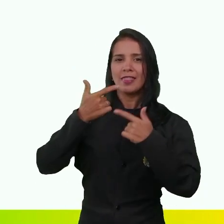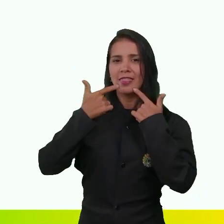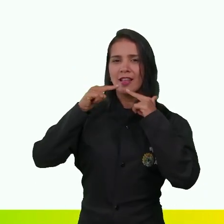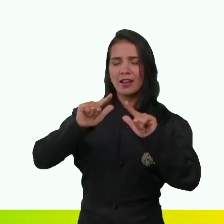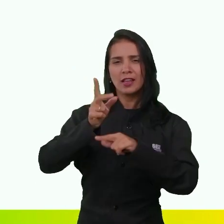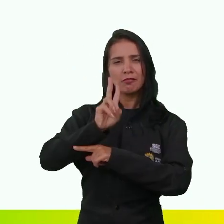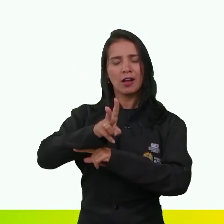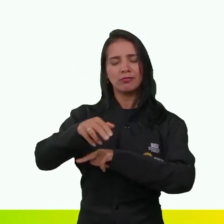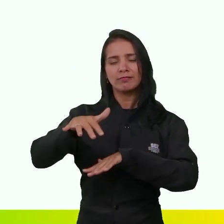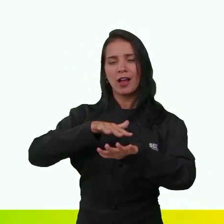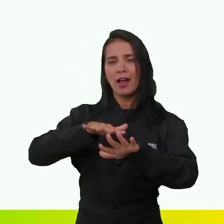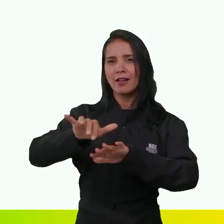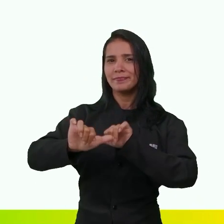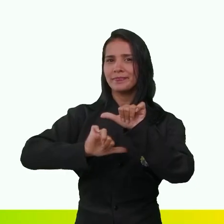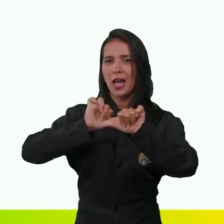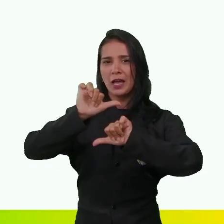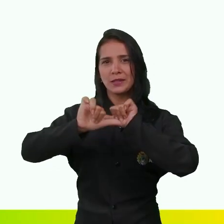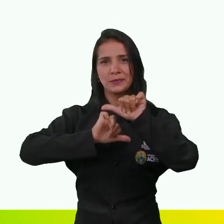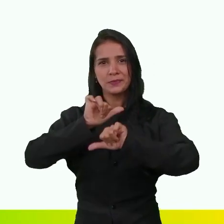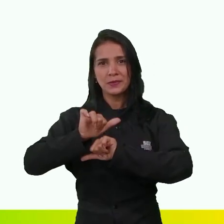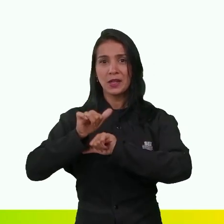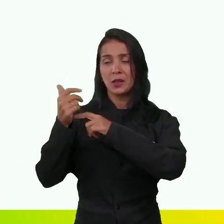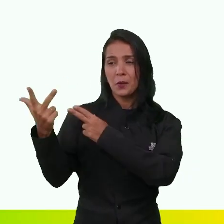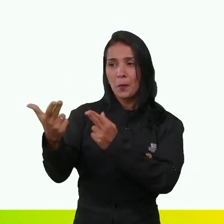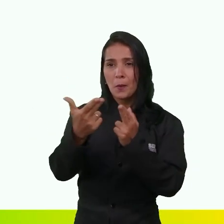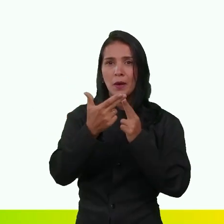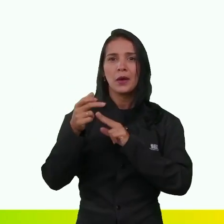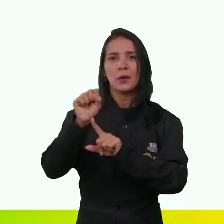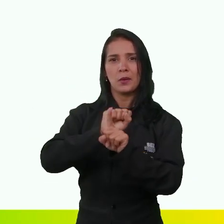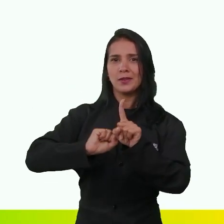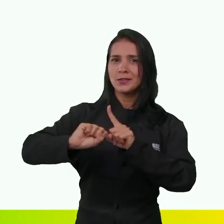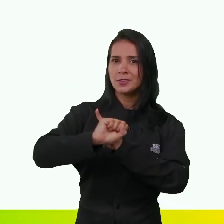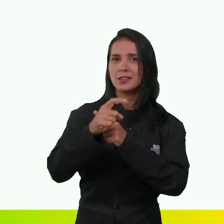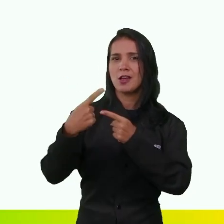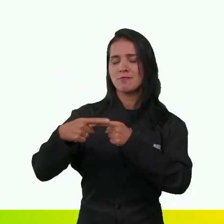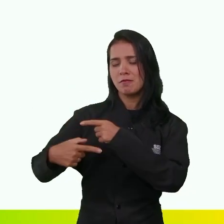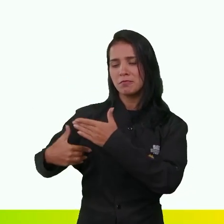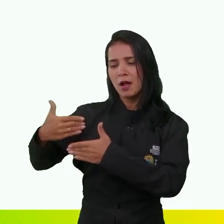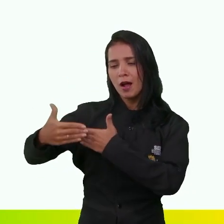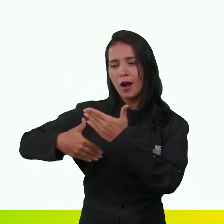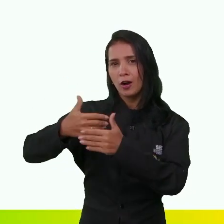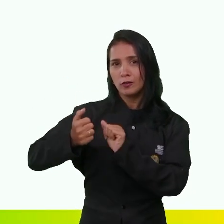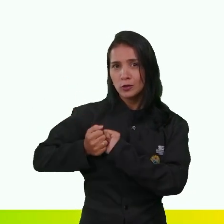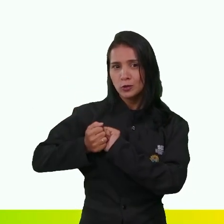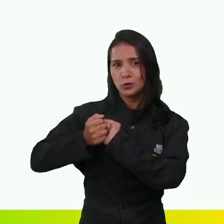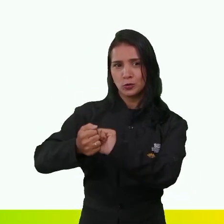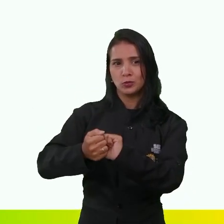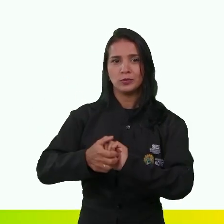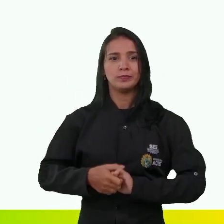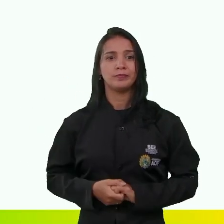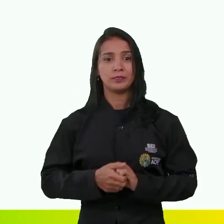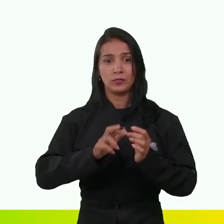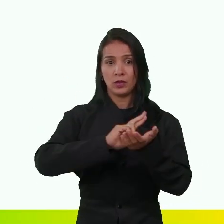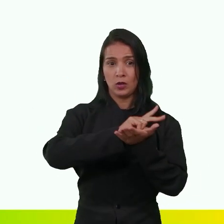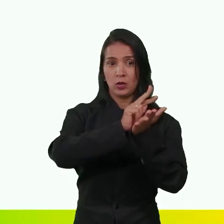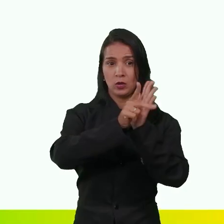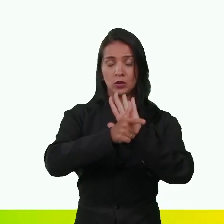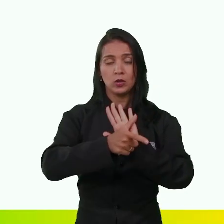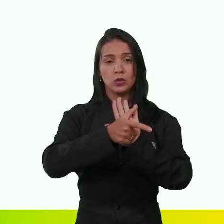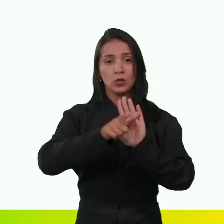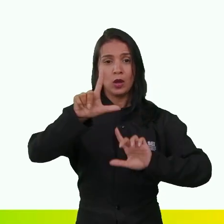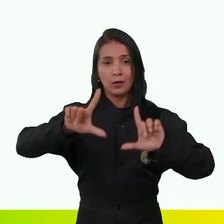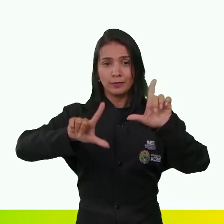movimento, assim como a sociedade, ou seja, ela acompanha a sociedade. Os gêneros jornalísticos e